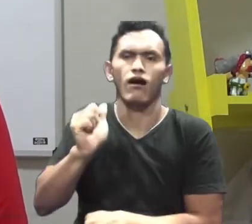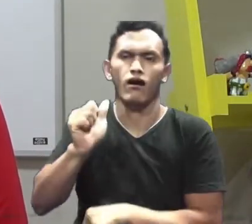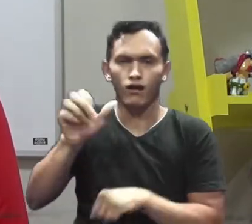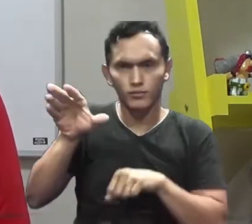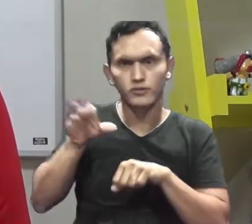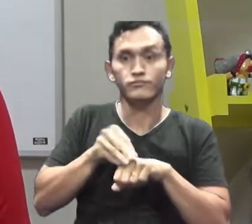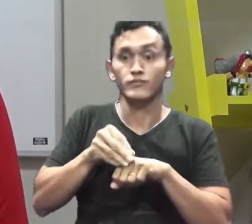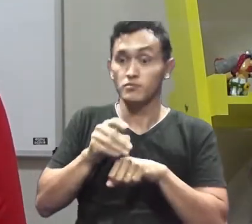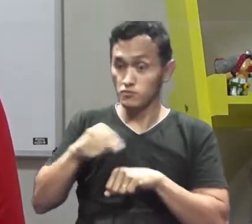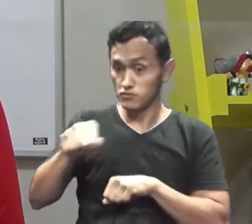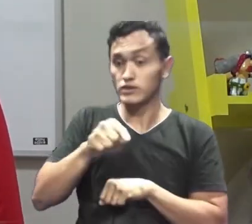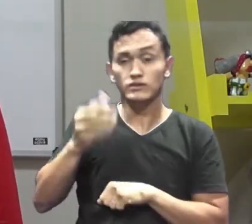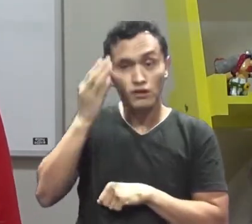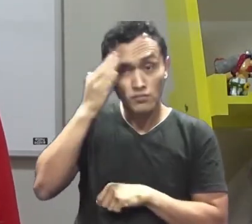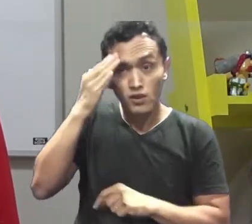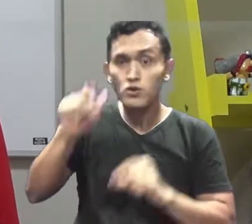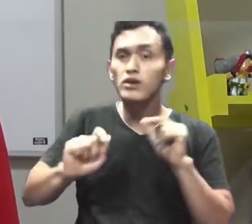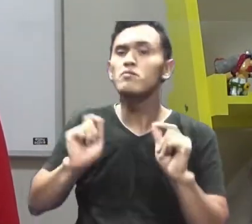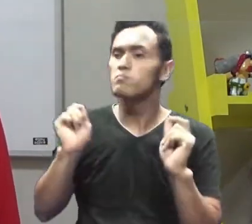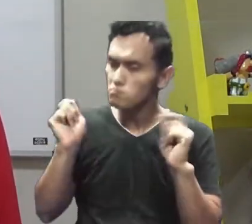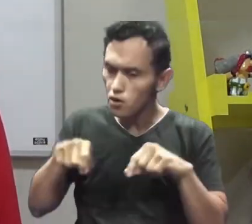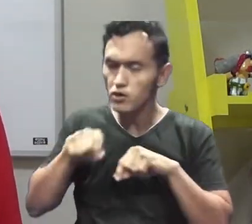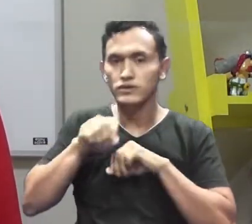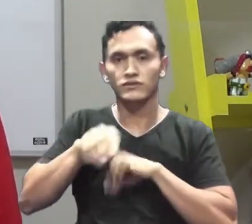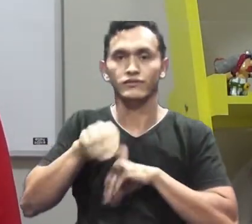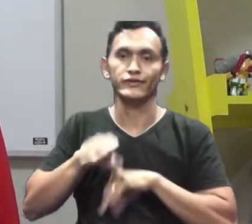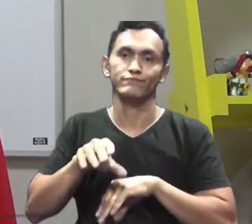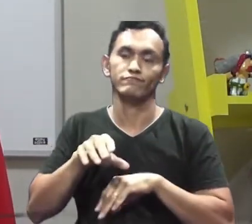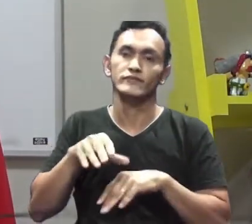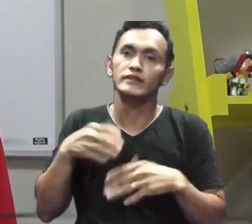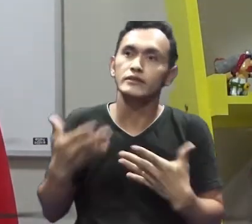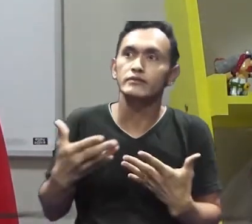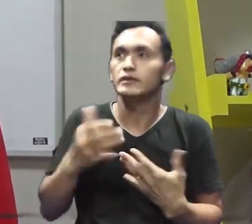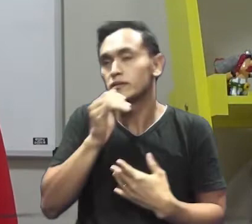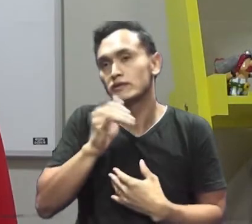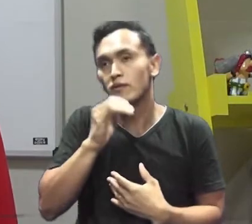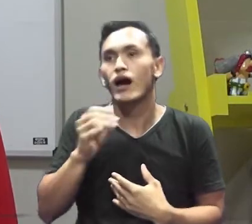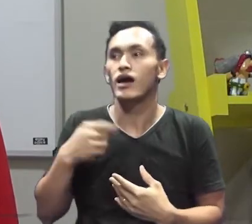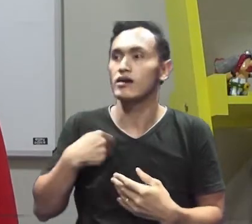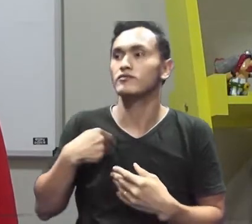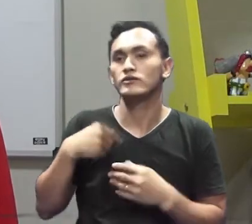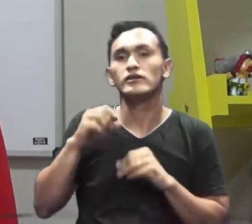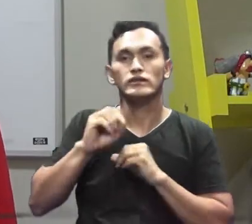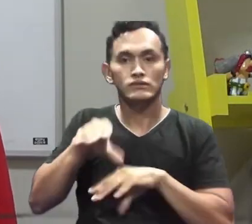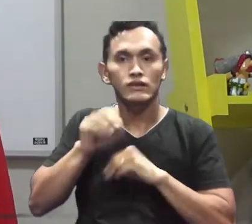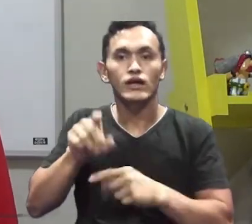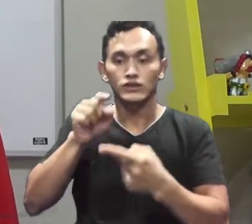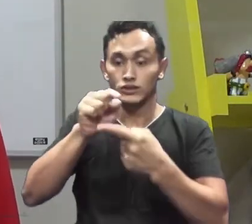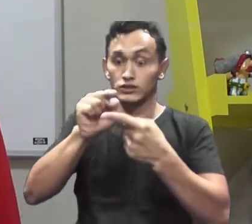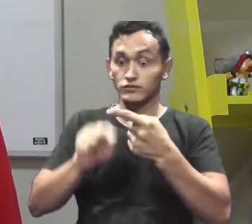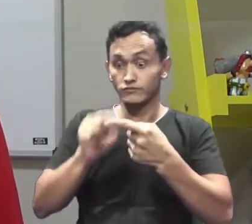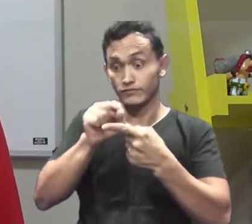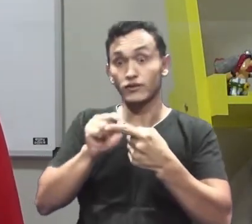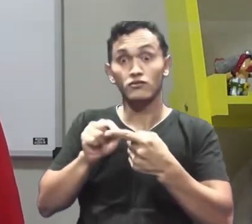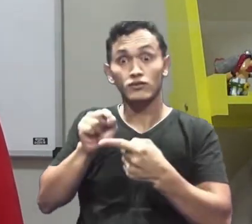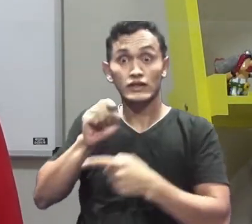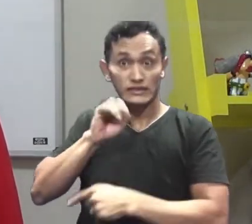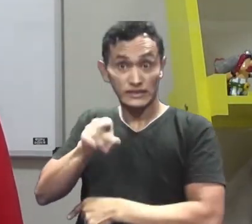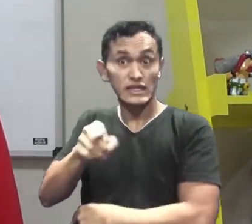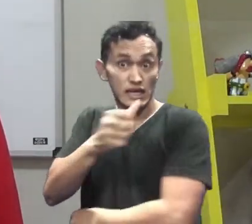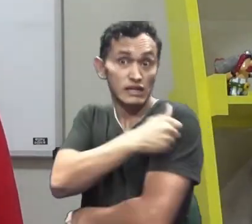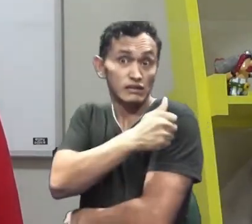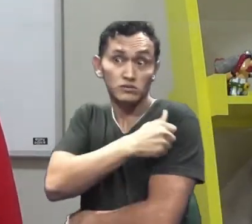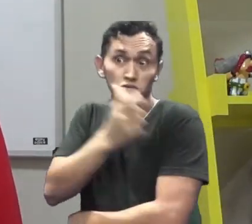você pode ensinar para ela. Então não adianta, por exemplo, eu ensinar divisão para uma criança que não sabe nem